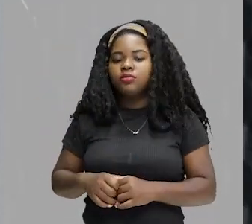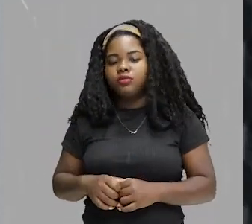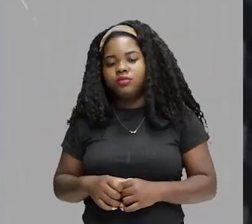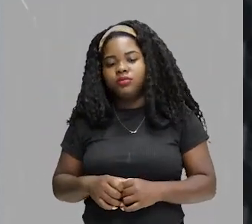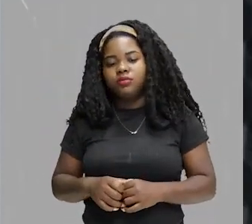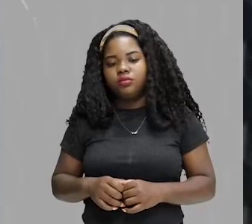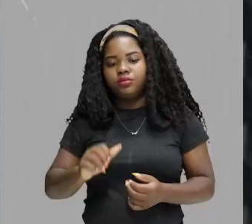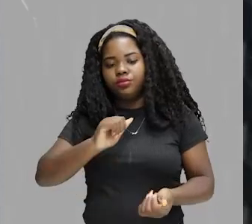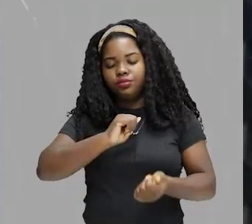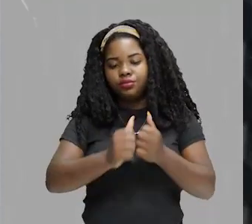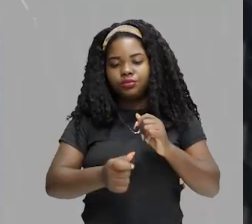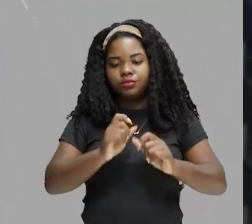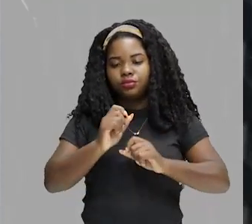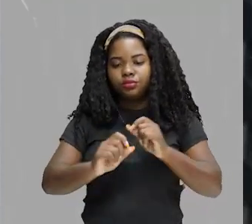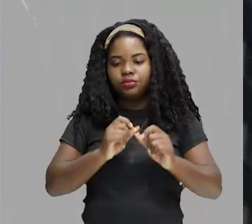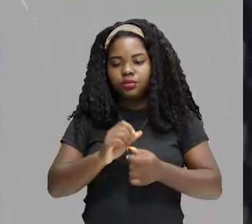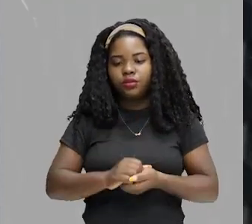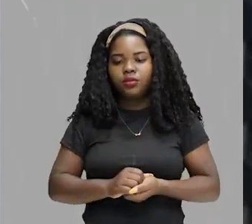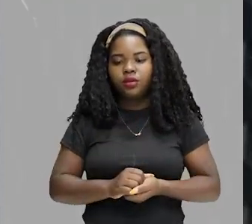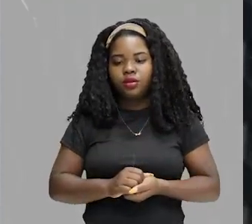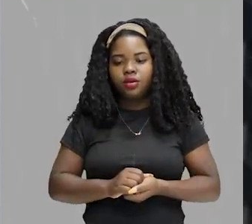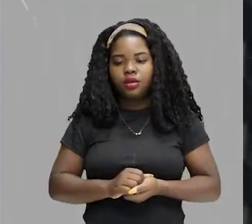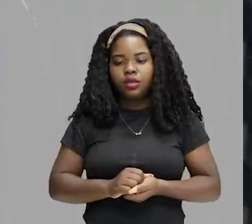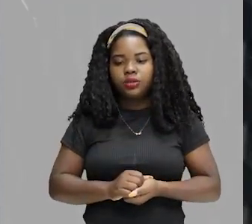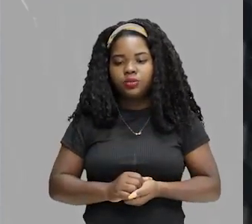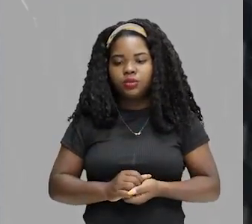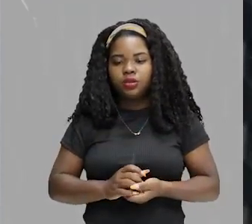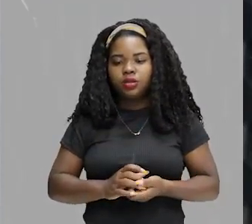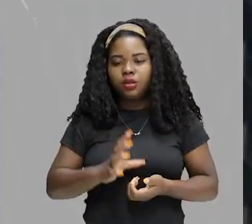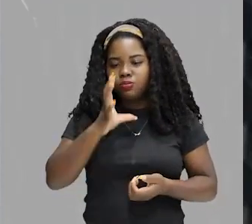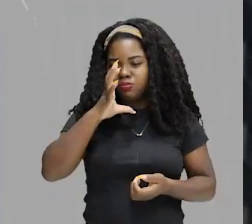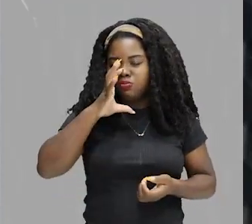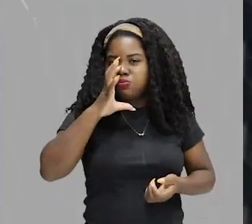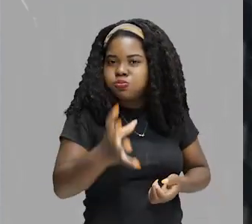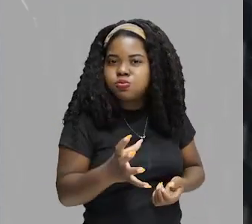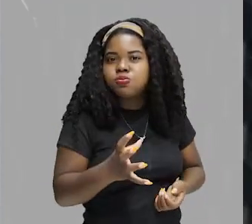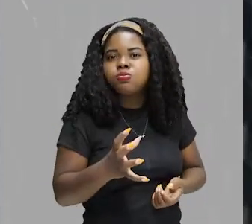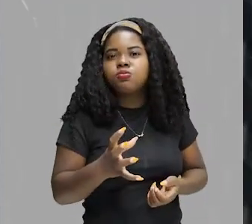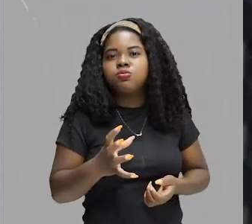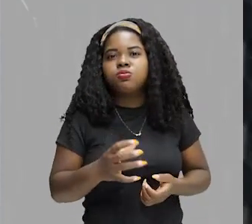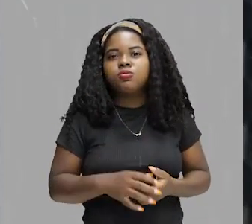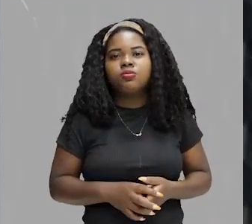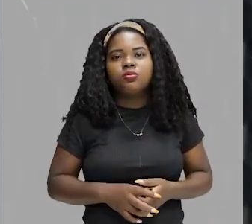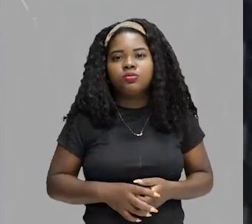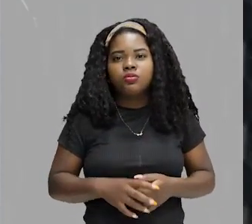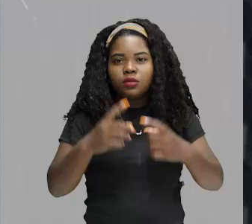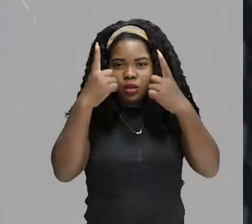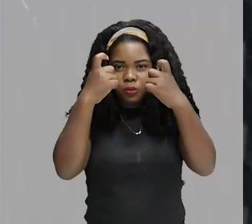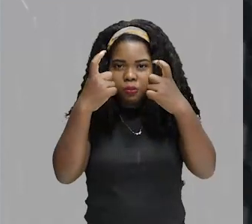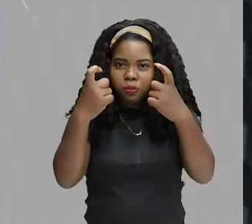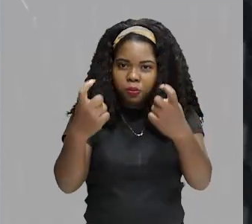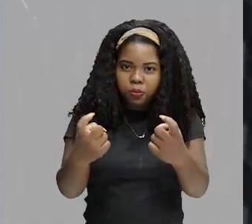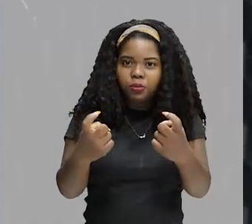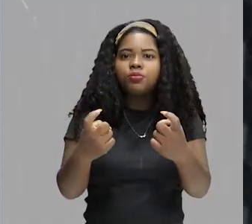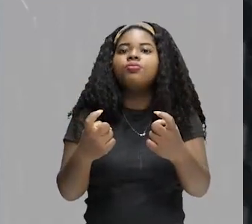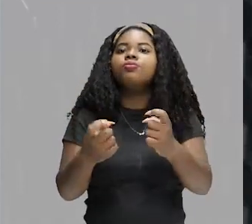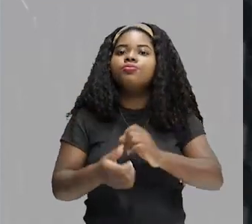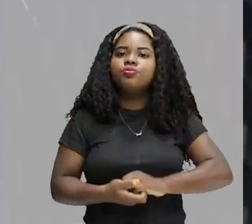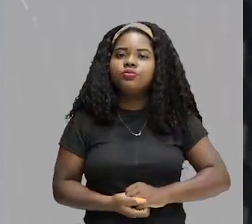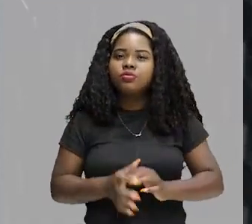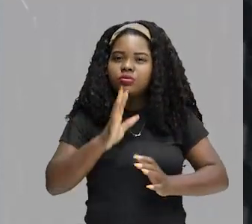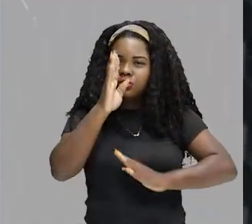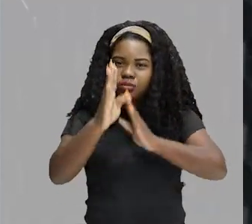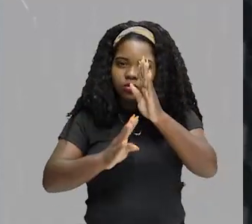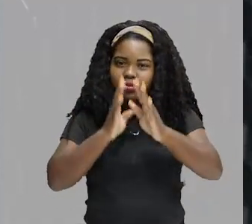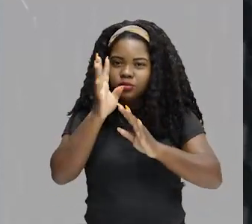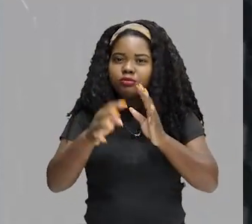modalidade esportiva que era o quê? Que era agressiva, que era violenta, que ainda era exclusiva da